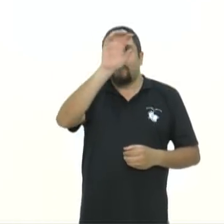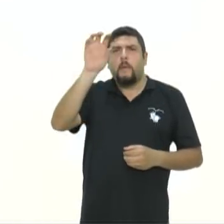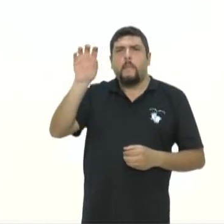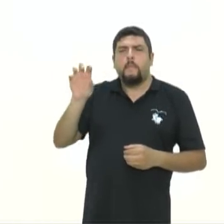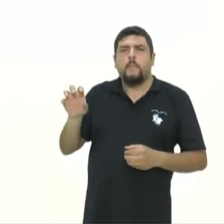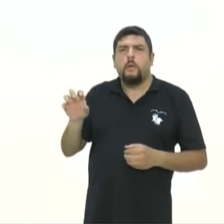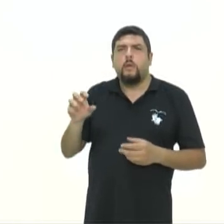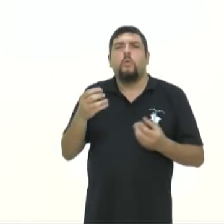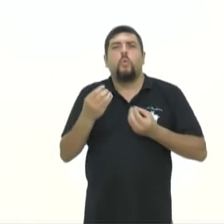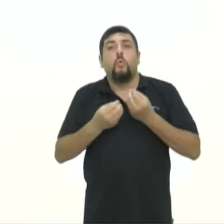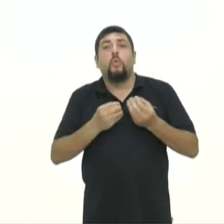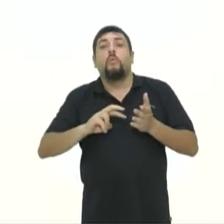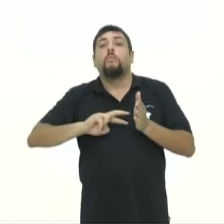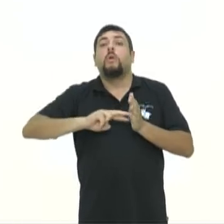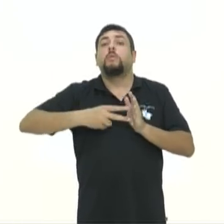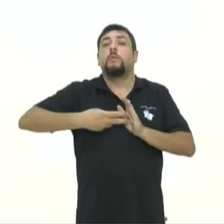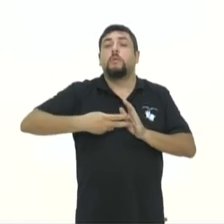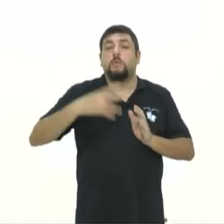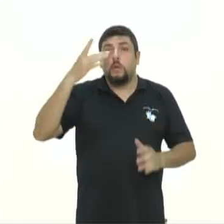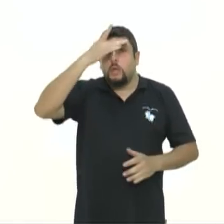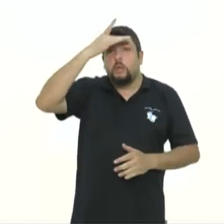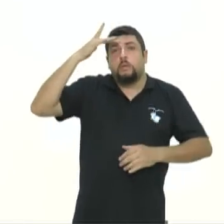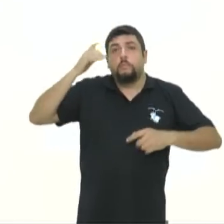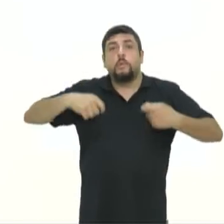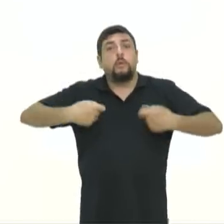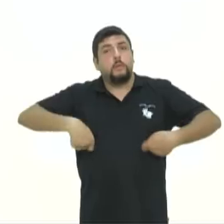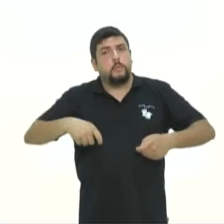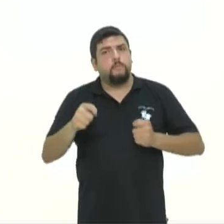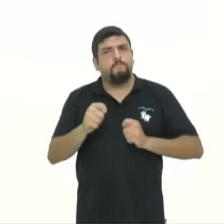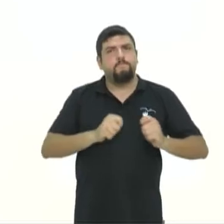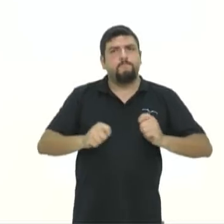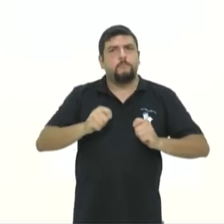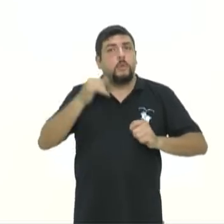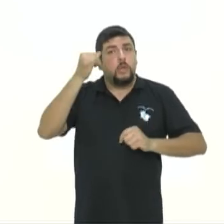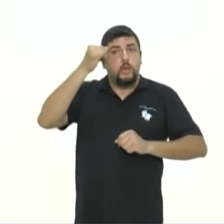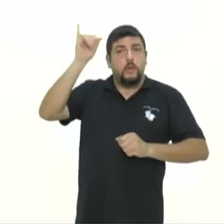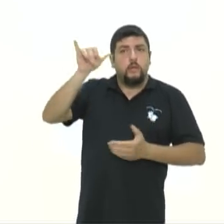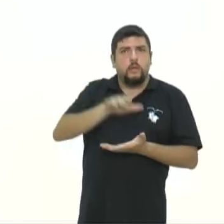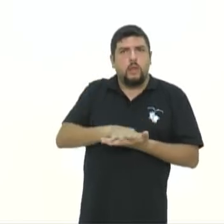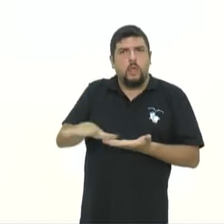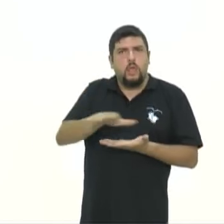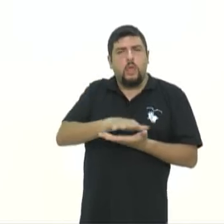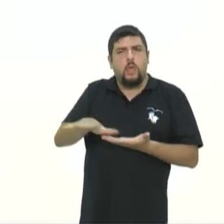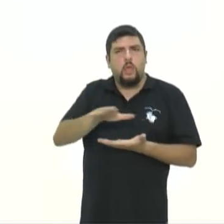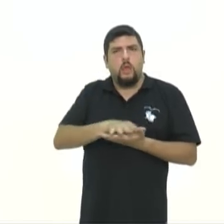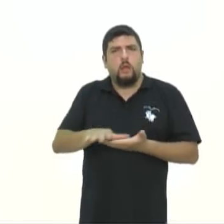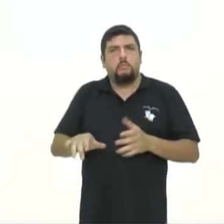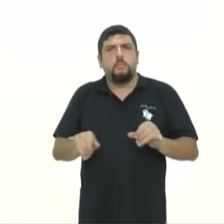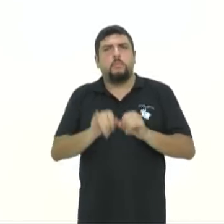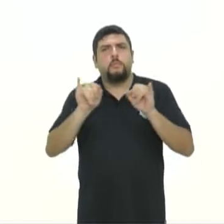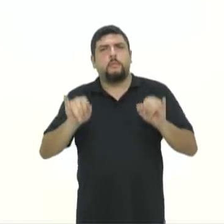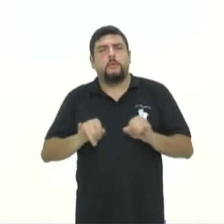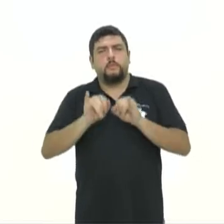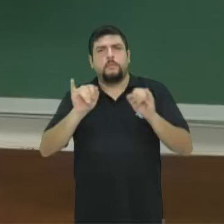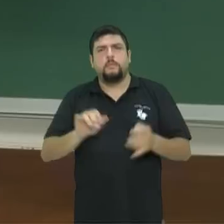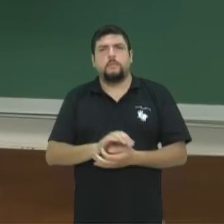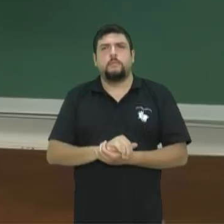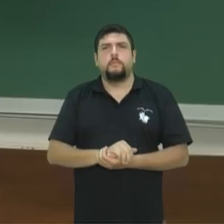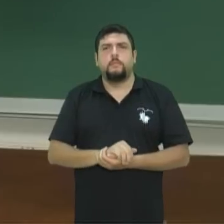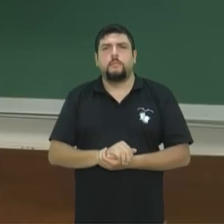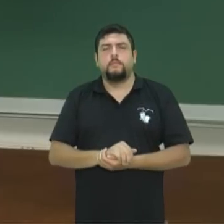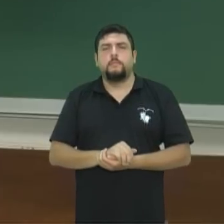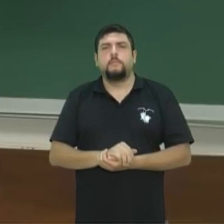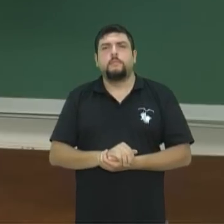para conseguir realizar seus objetivos e consumir somente o necessário. Então, as imagens nos levam a essa